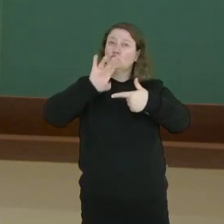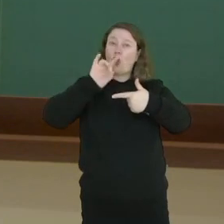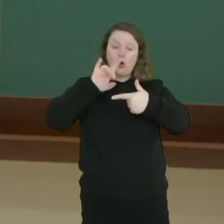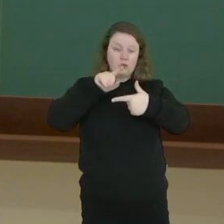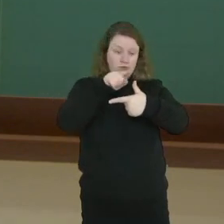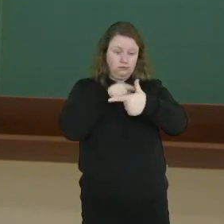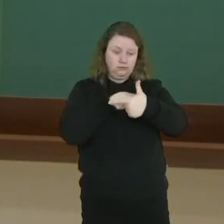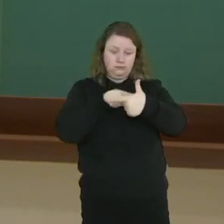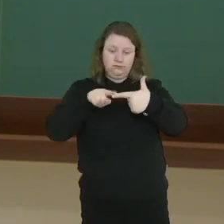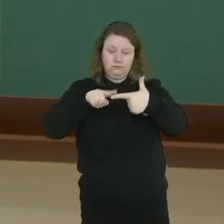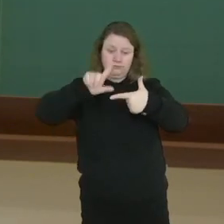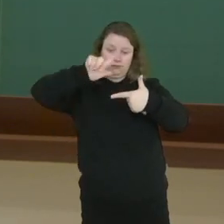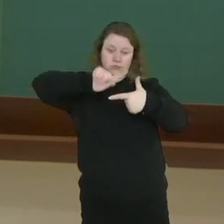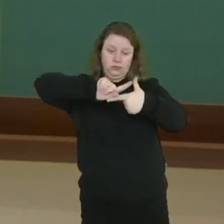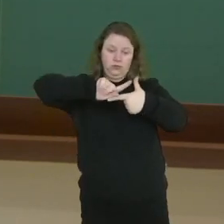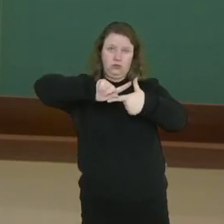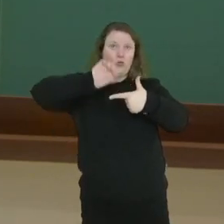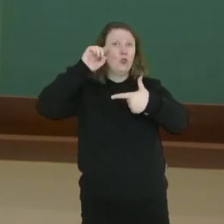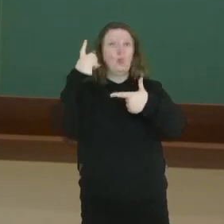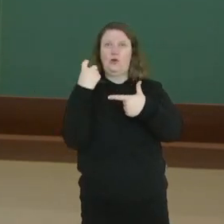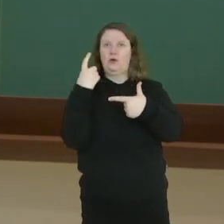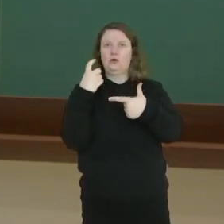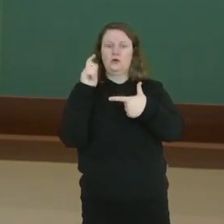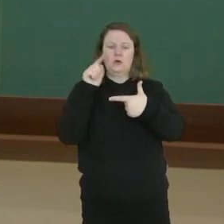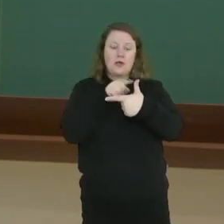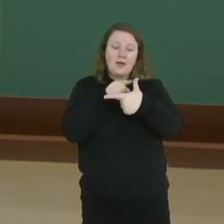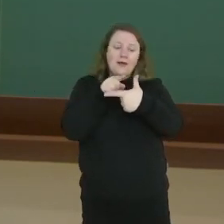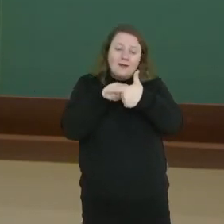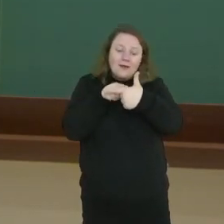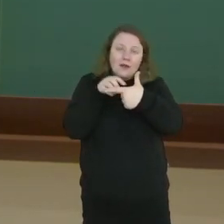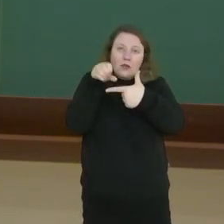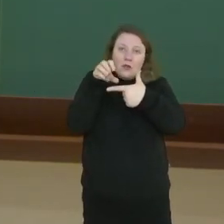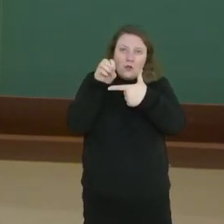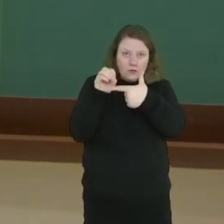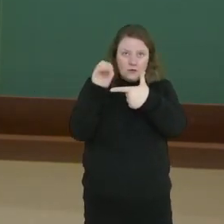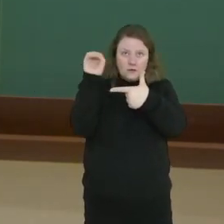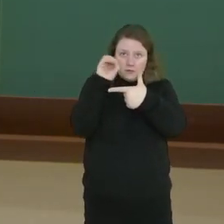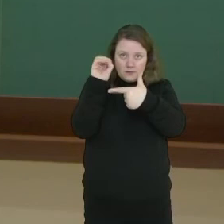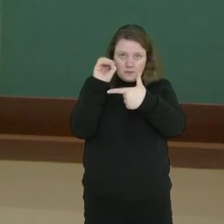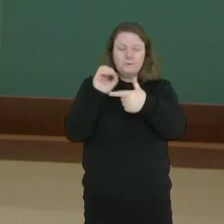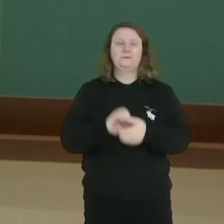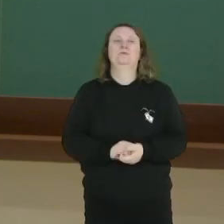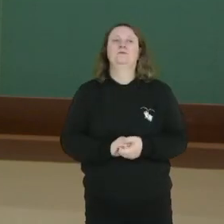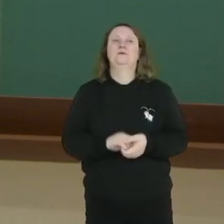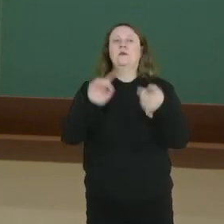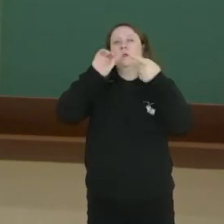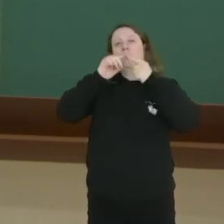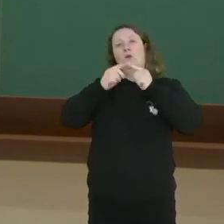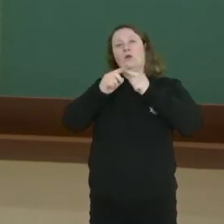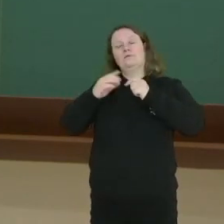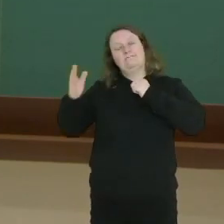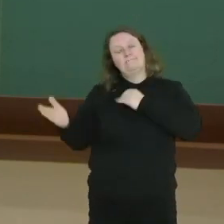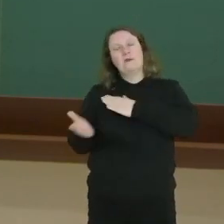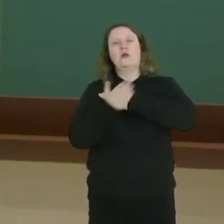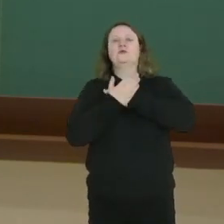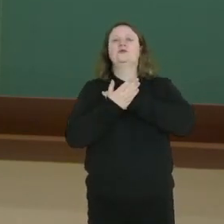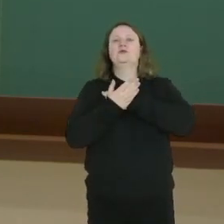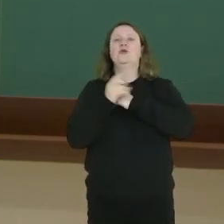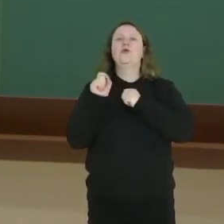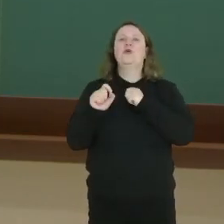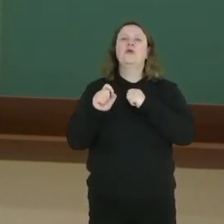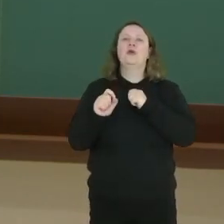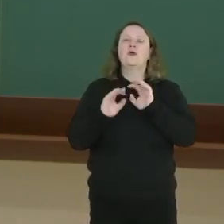Triângulo retângulo, opa, Pitágoras. É assim que tem que ser a conexão, tá bom? E essa relação auxilia a gente aonde? Na